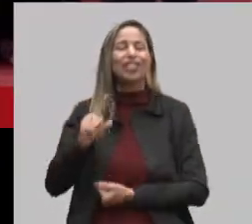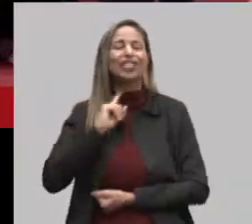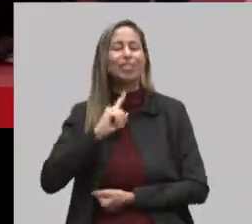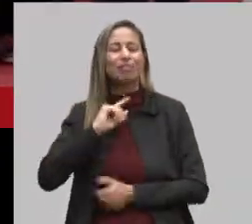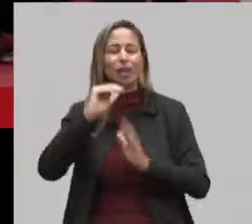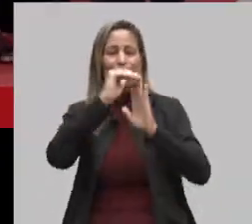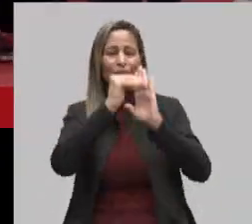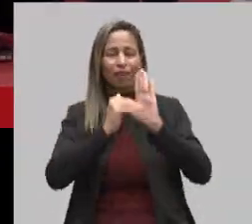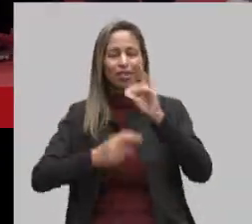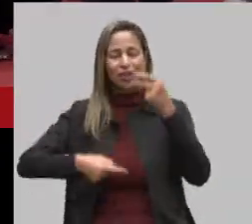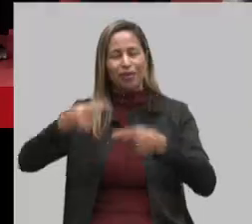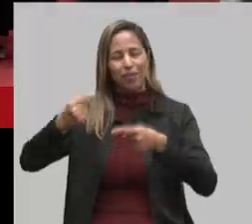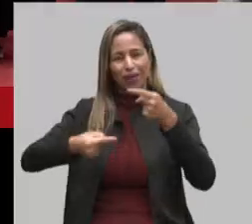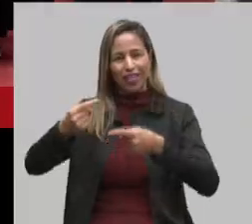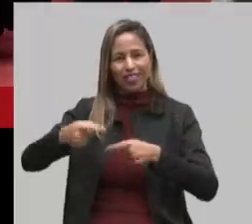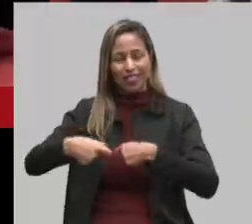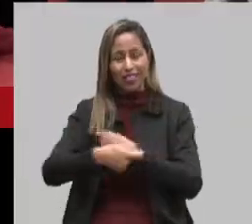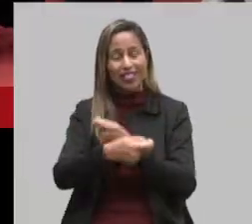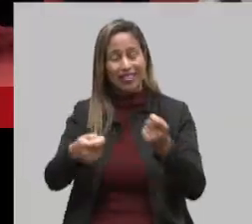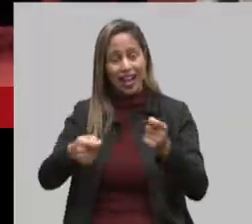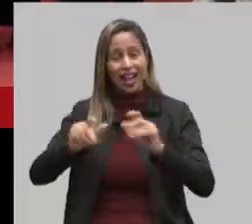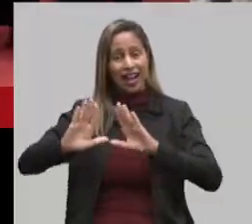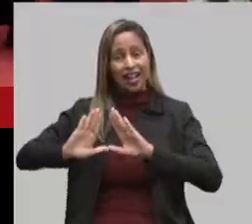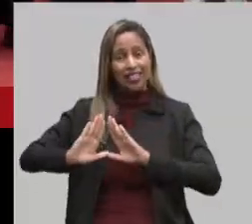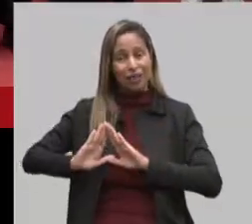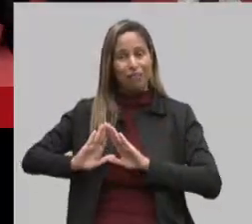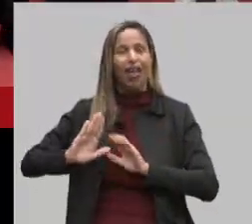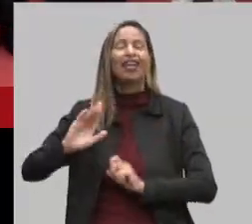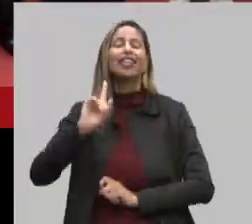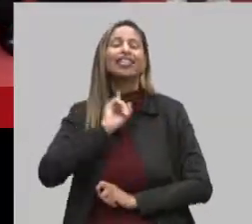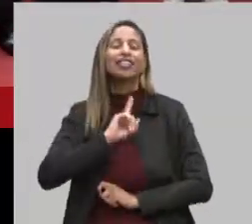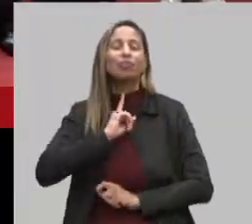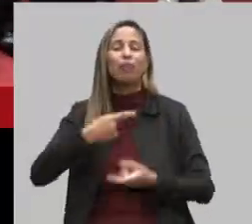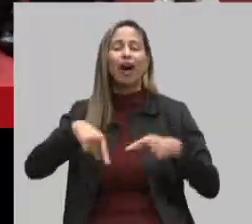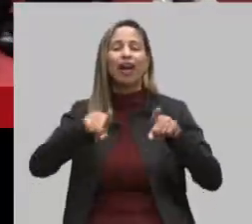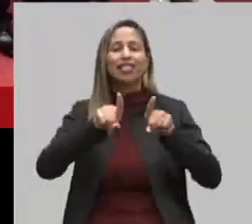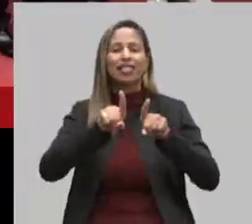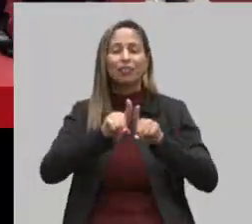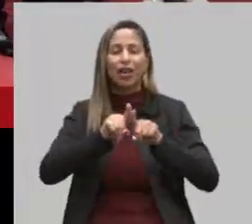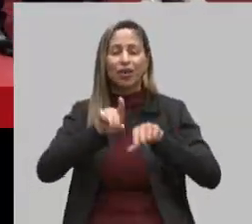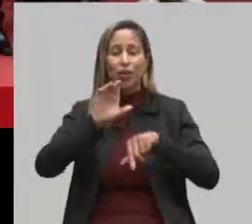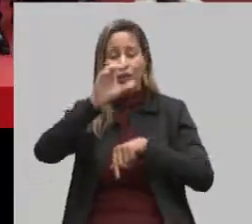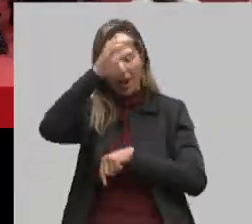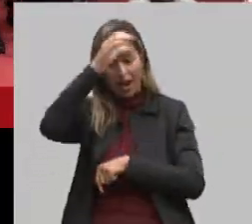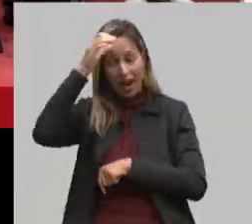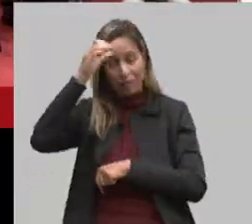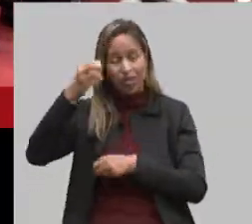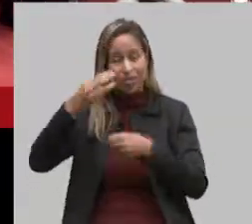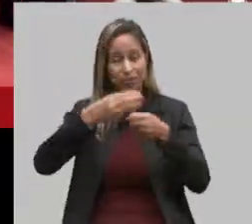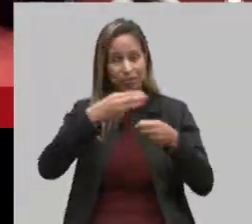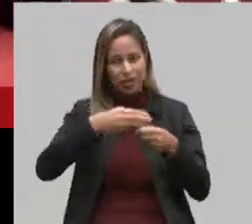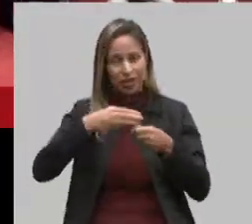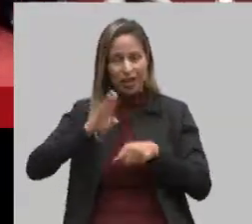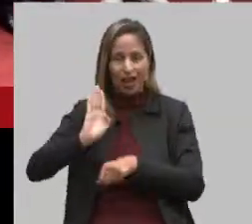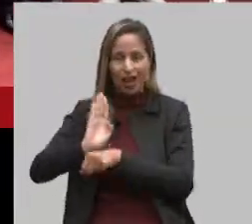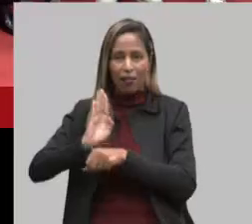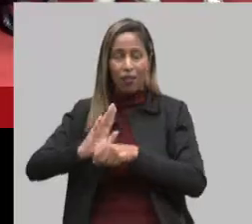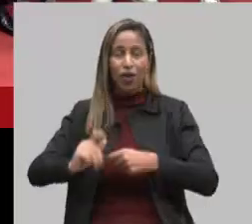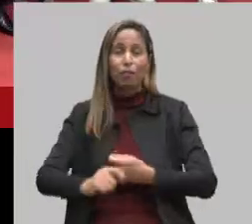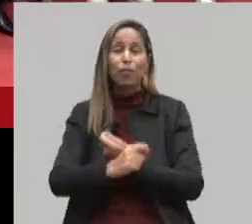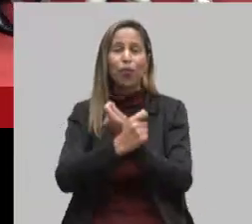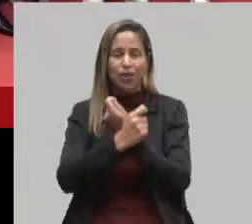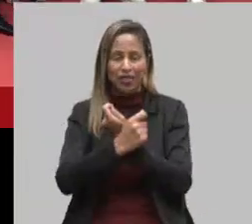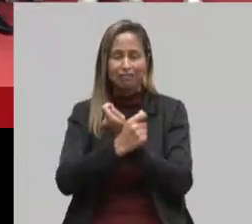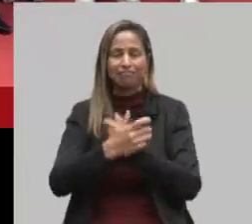política promovido pela Assembleia de Minas em parceria com câmaras municipais e com o apoio da Minas o